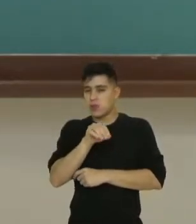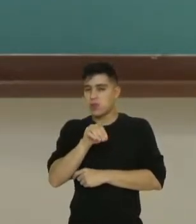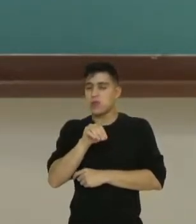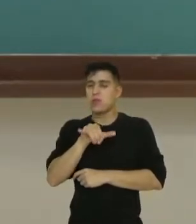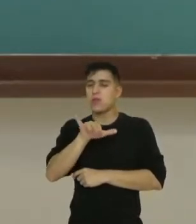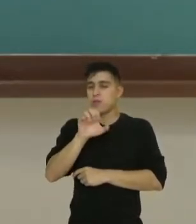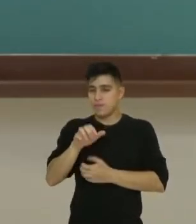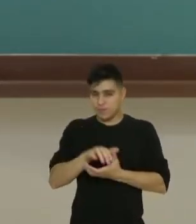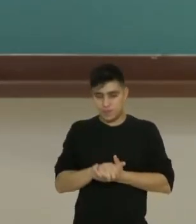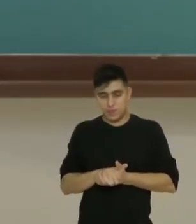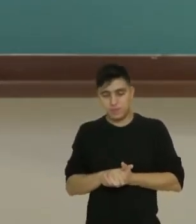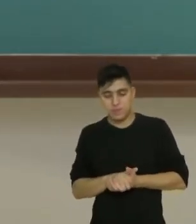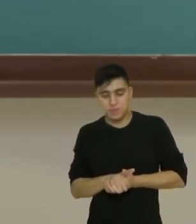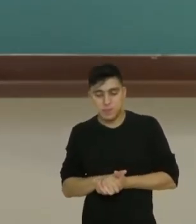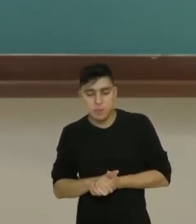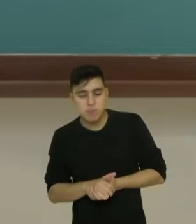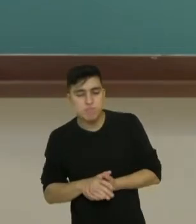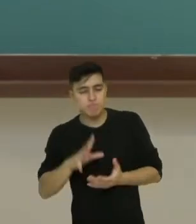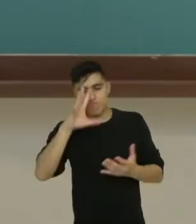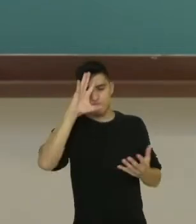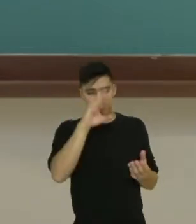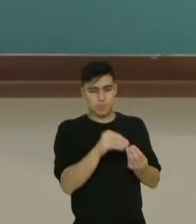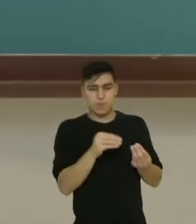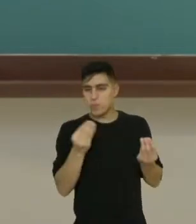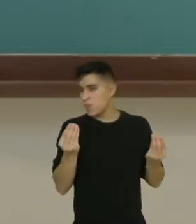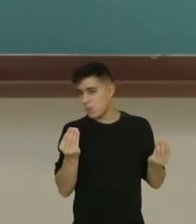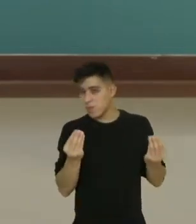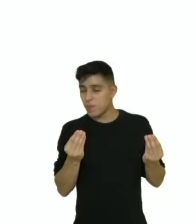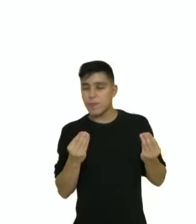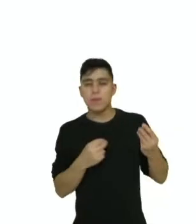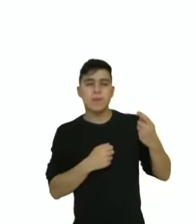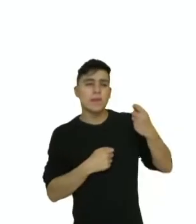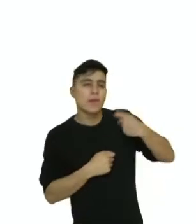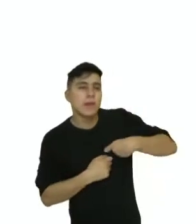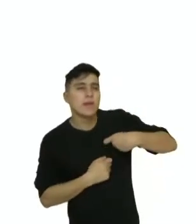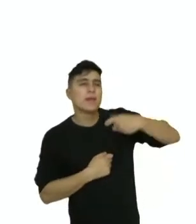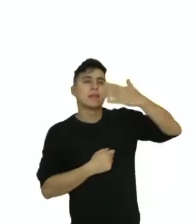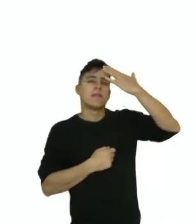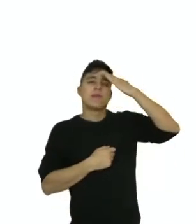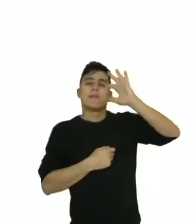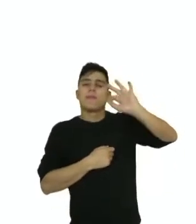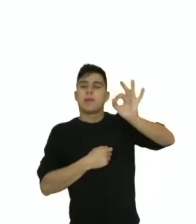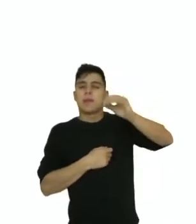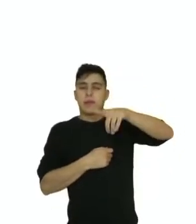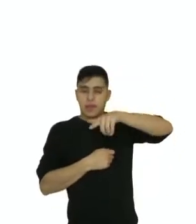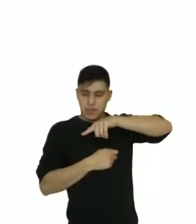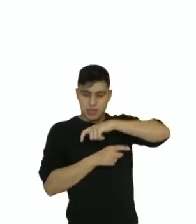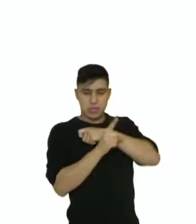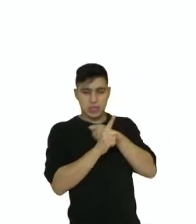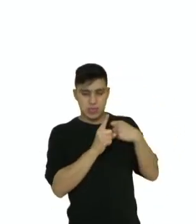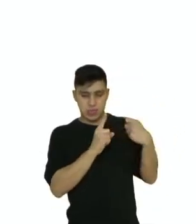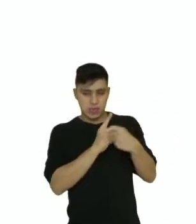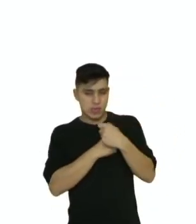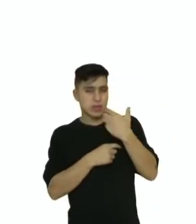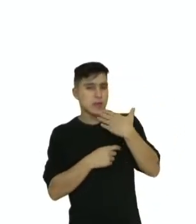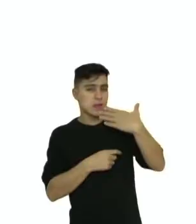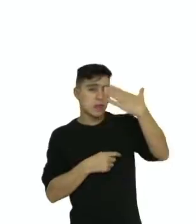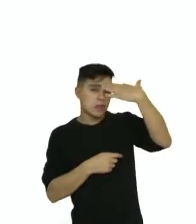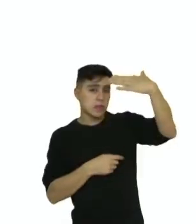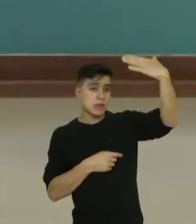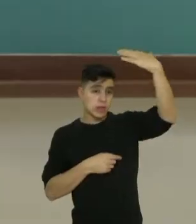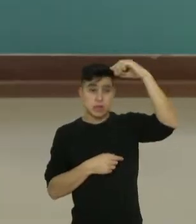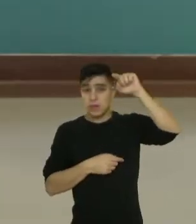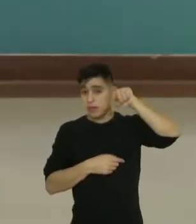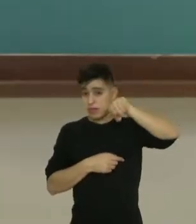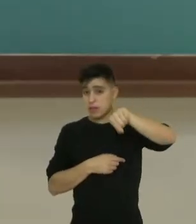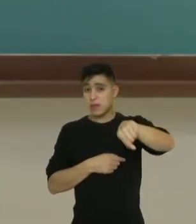tenha essa dimensão, devemos partir do pressuposto de que nós temos uma sociedade islâmica, inclusive sendo uma das